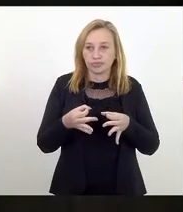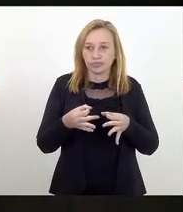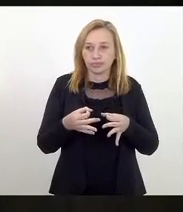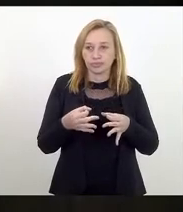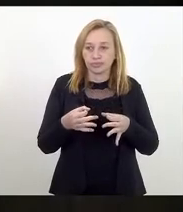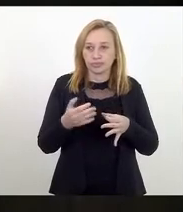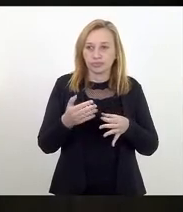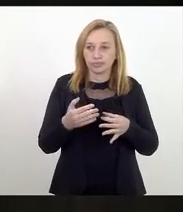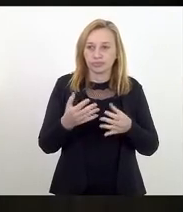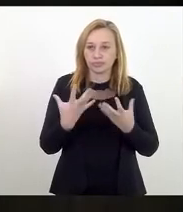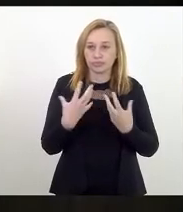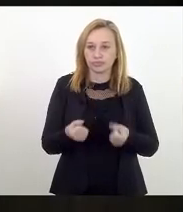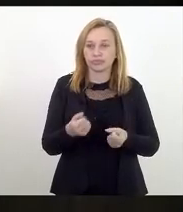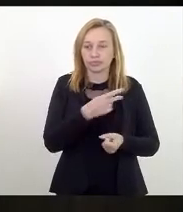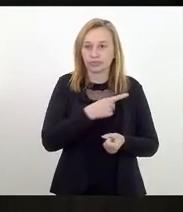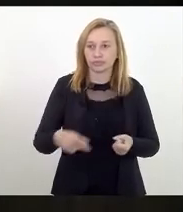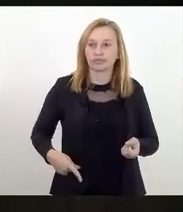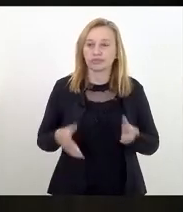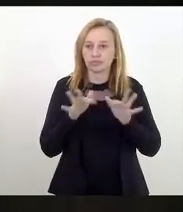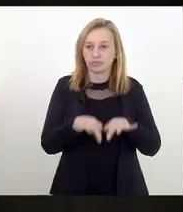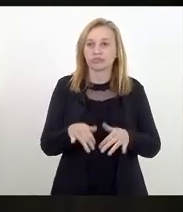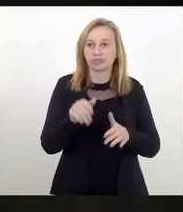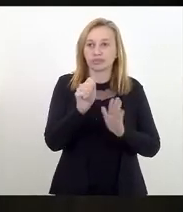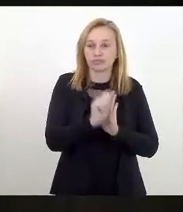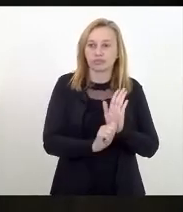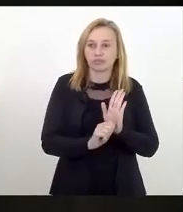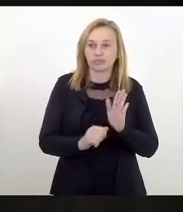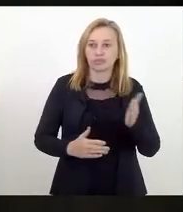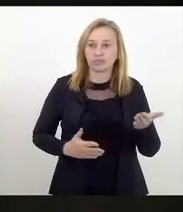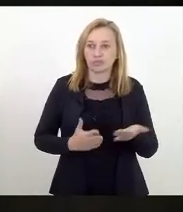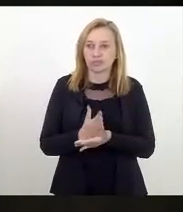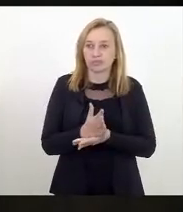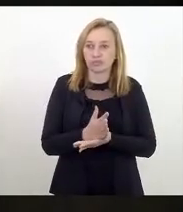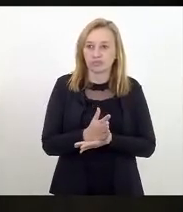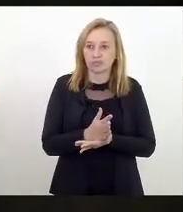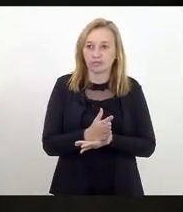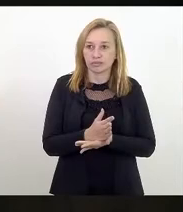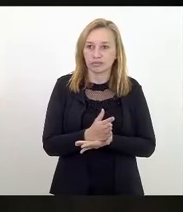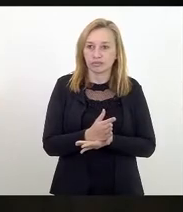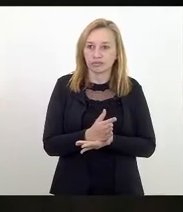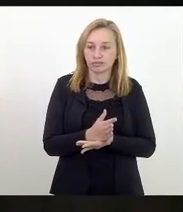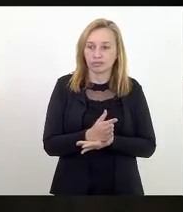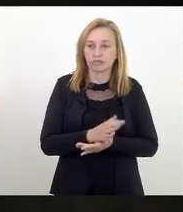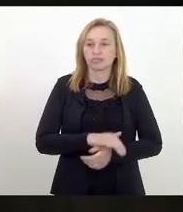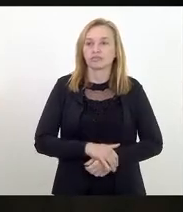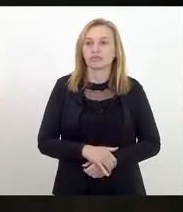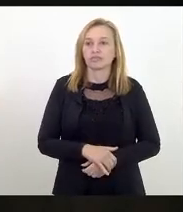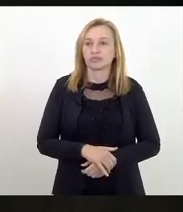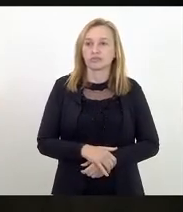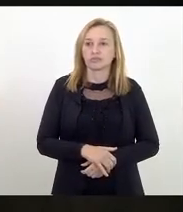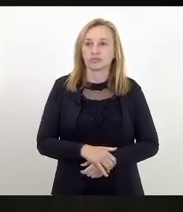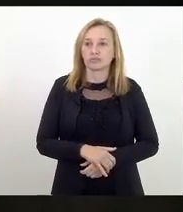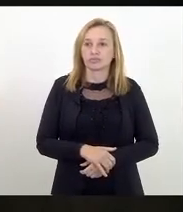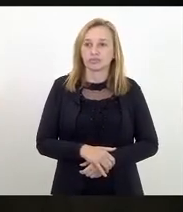defere a forma final de redação. Seus que aprovam a discussão, aprovada, vai autógrafo.